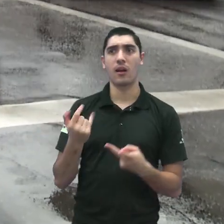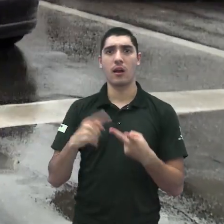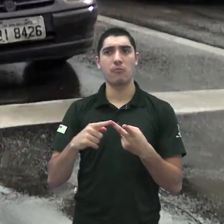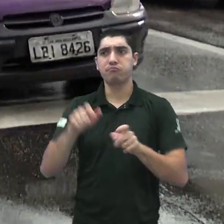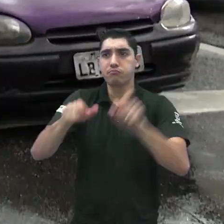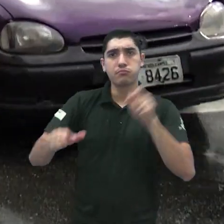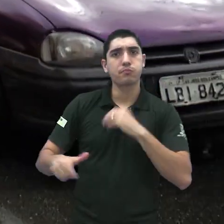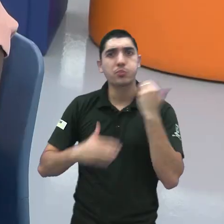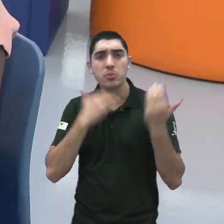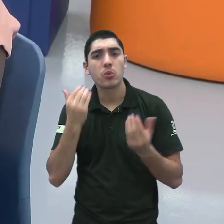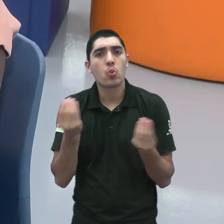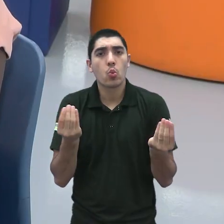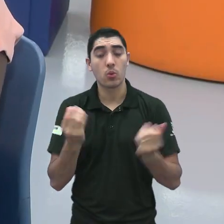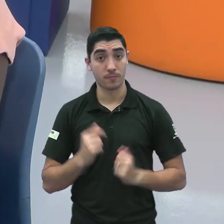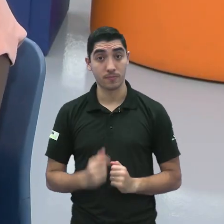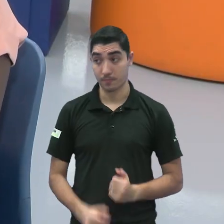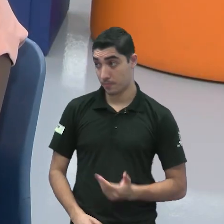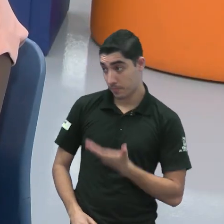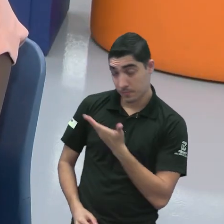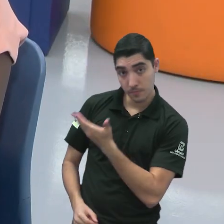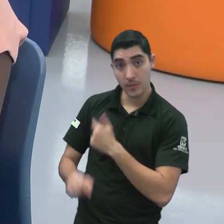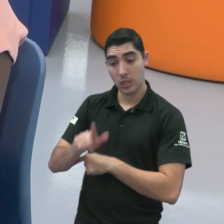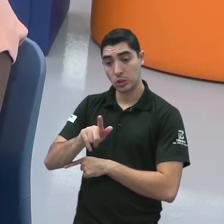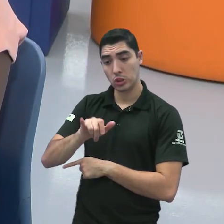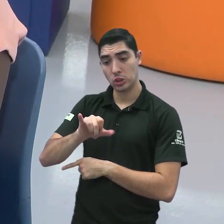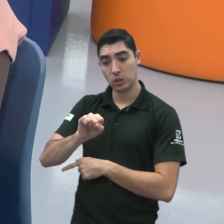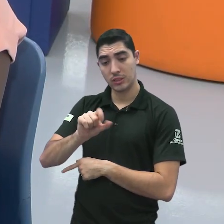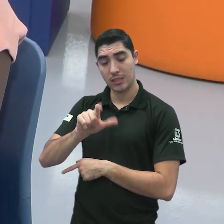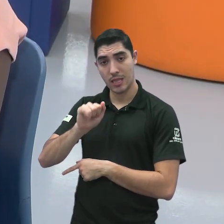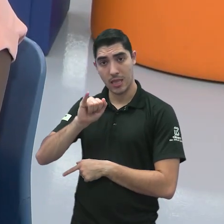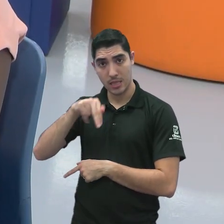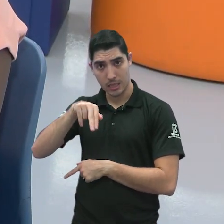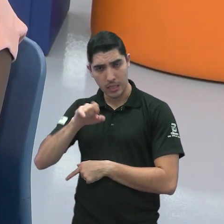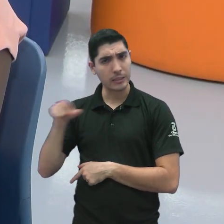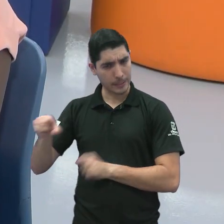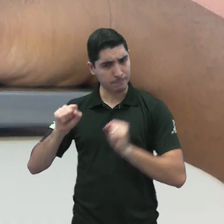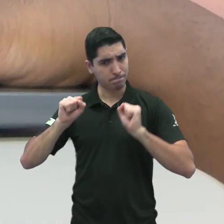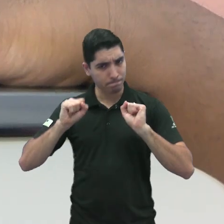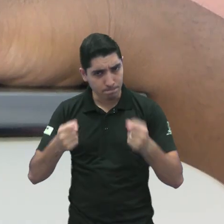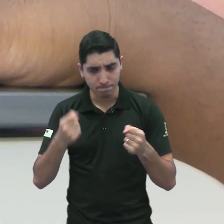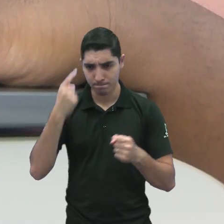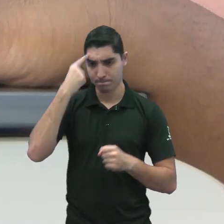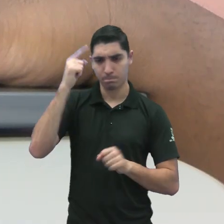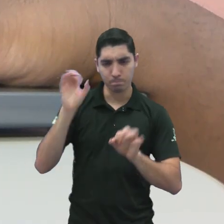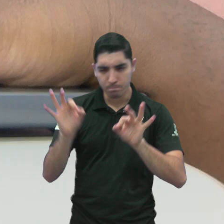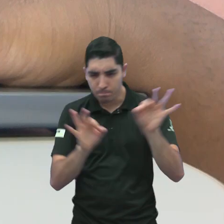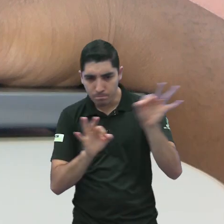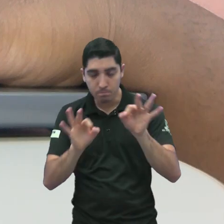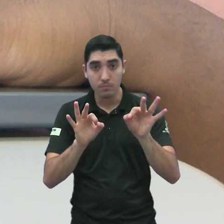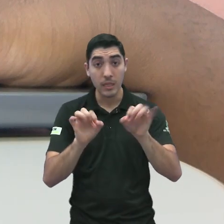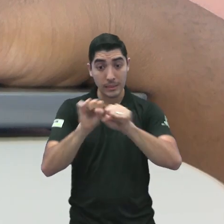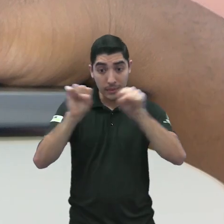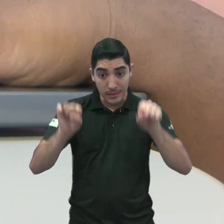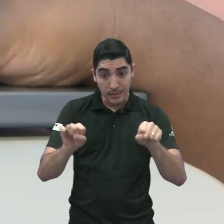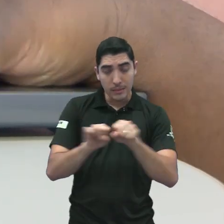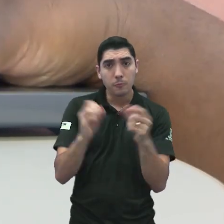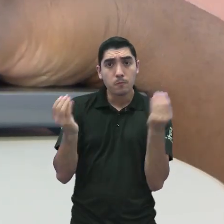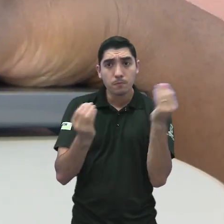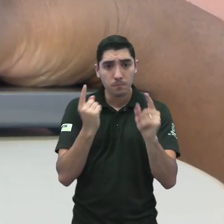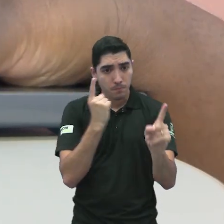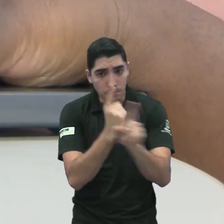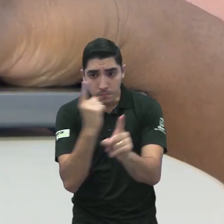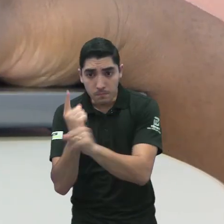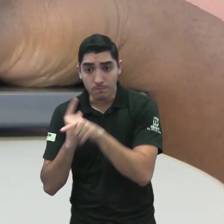nessas situações? A Gislaine tem trabalhado para criar um sistema de identificação e roteirização de